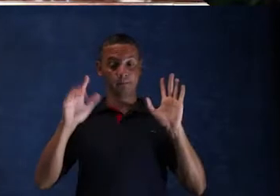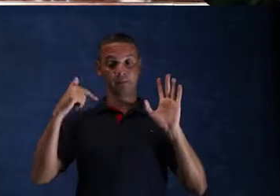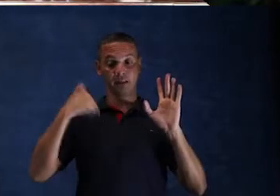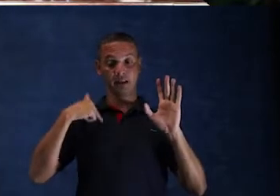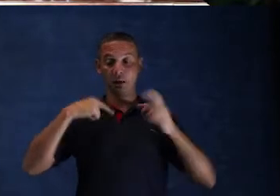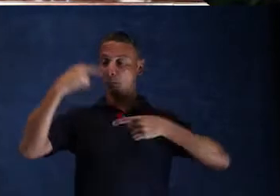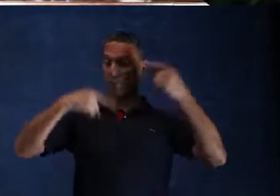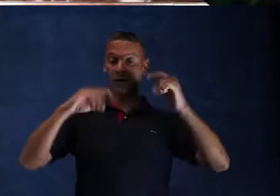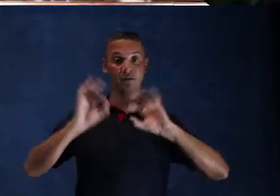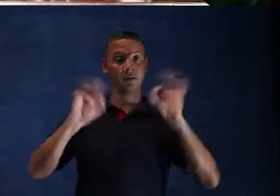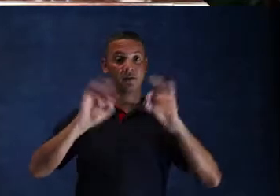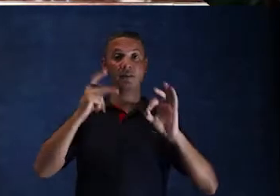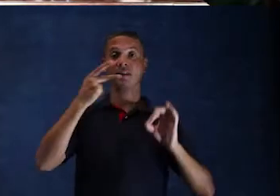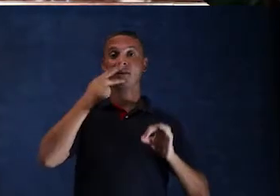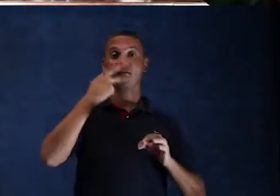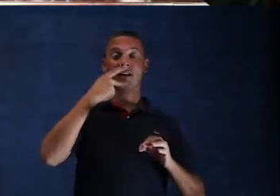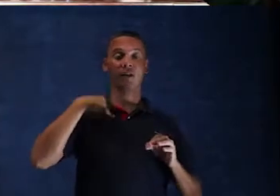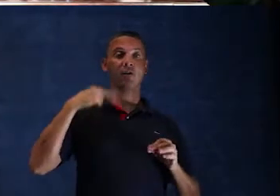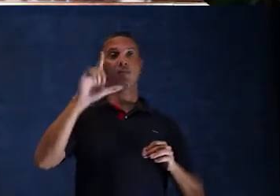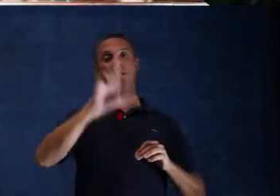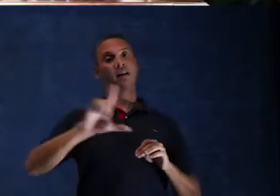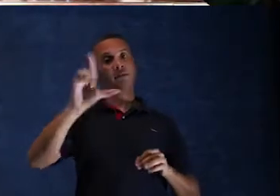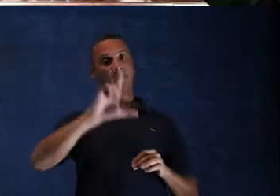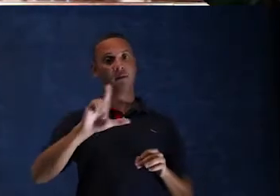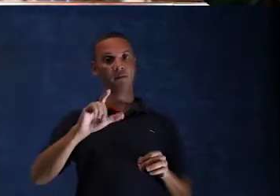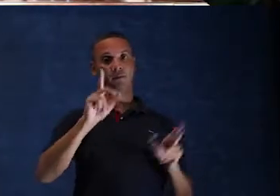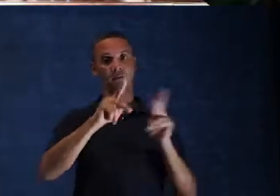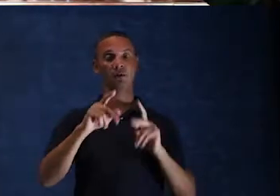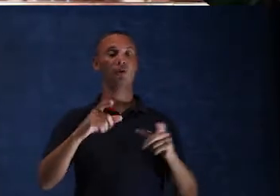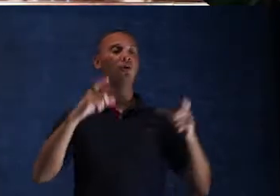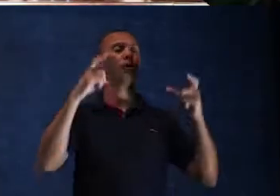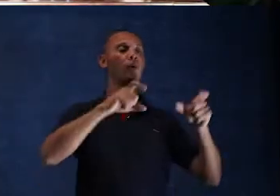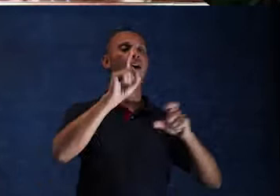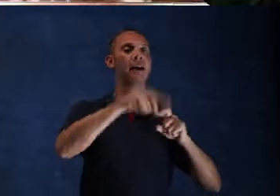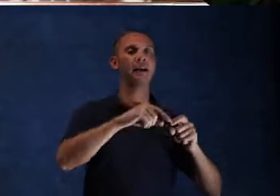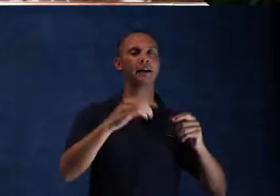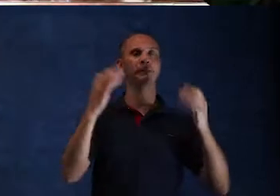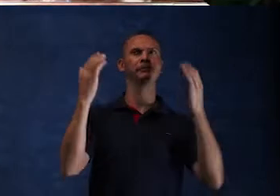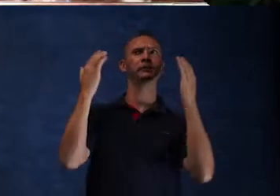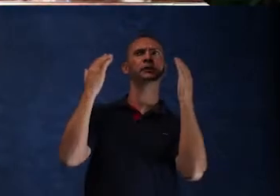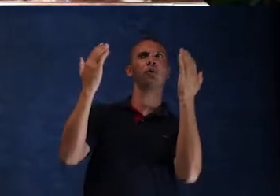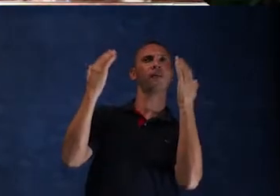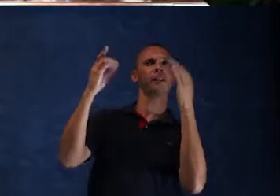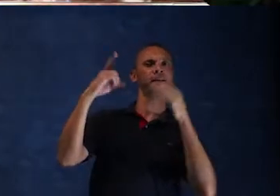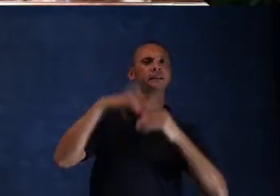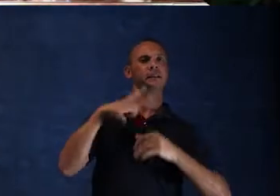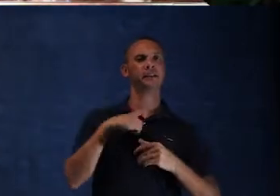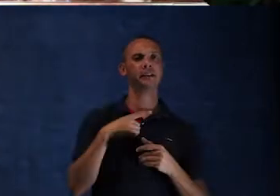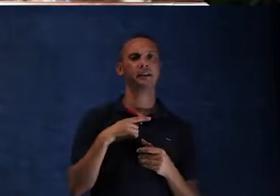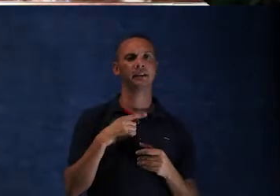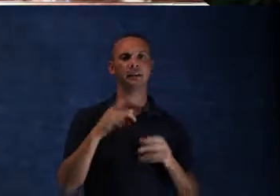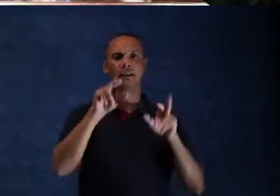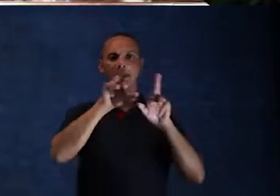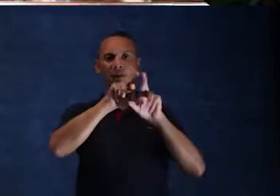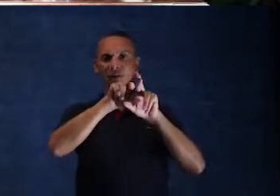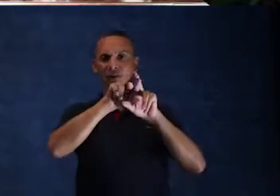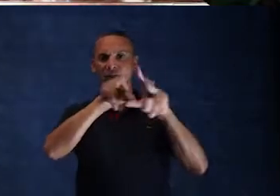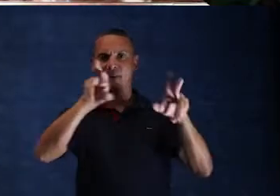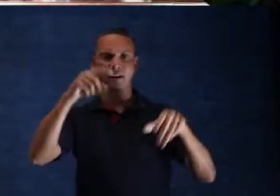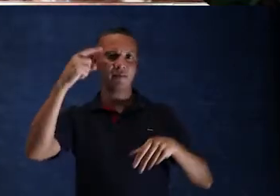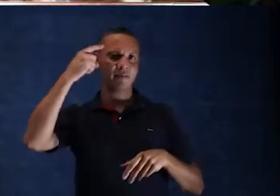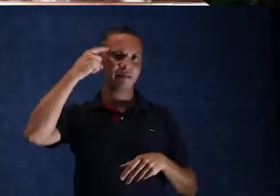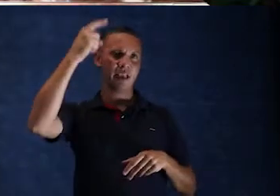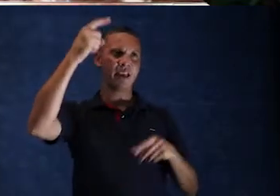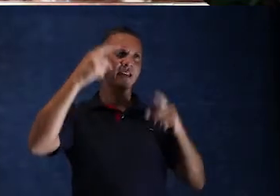menos política. Eu falo desse lugar. E esse lugar é um lugar de desconfiança dos discursos. Né? Os discursos se apresentam